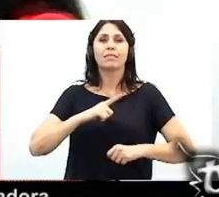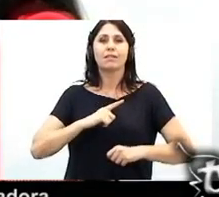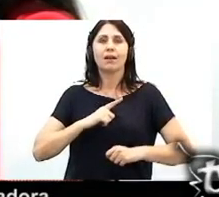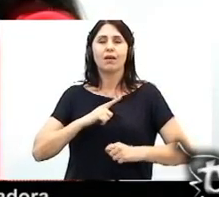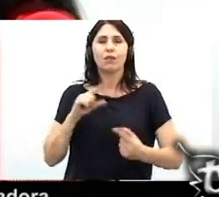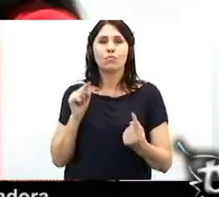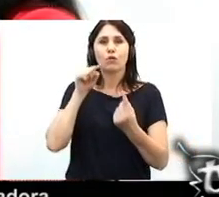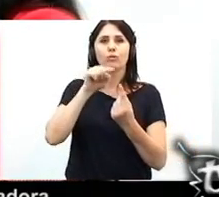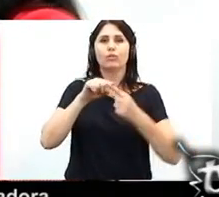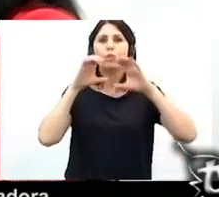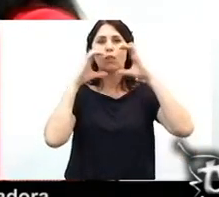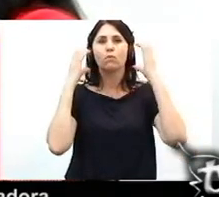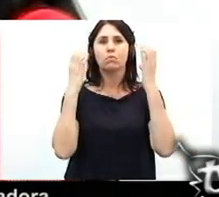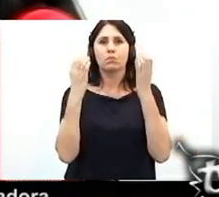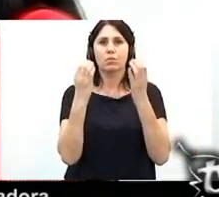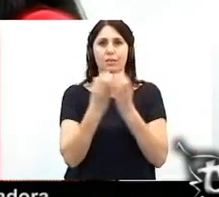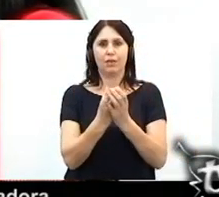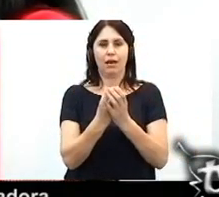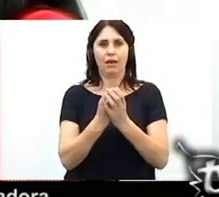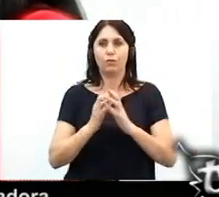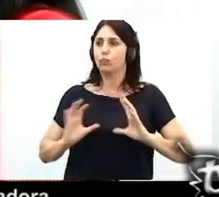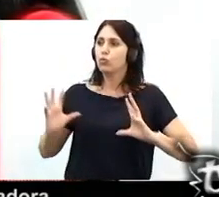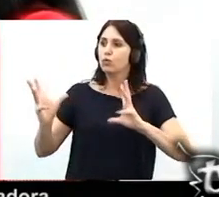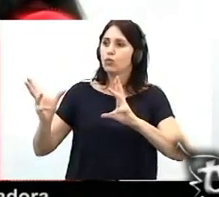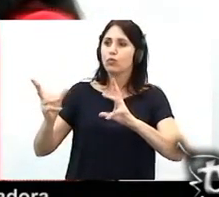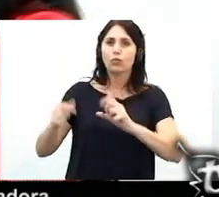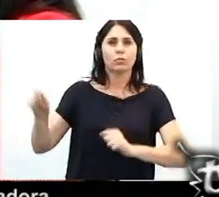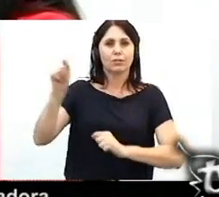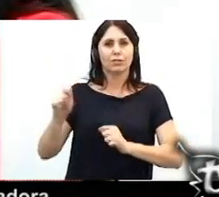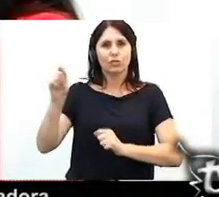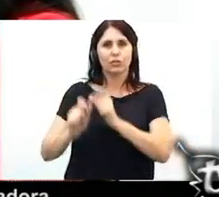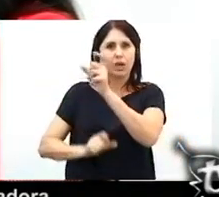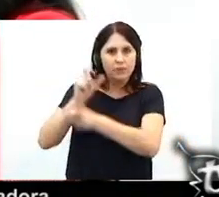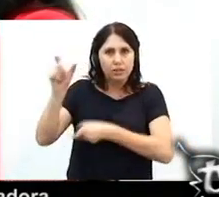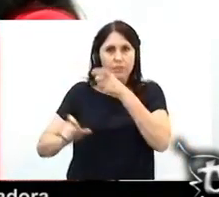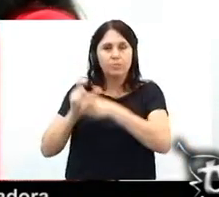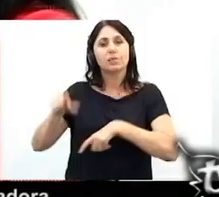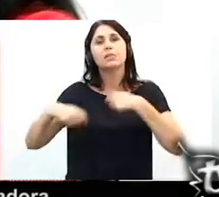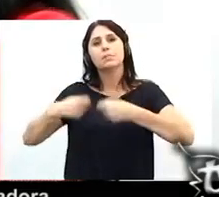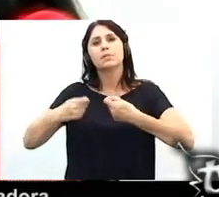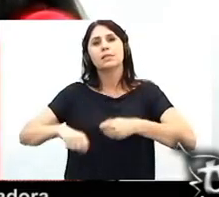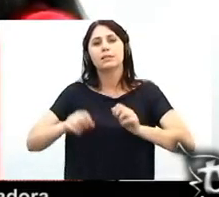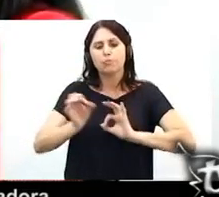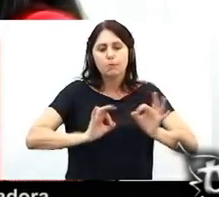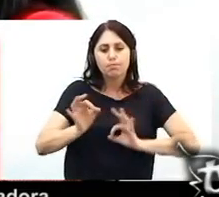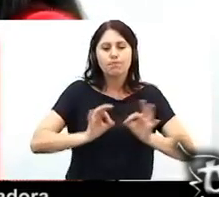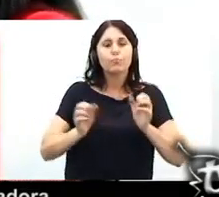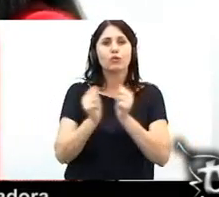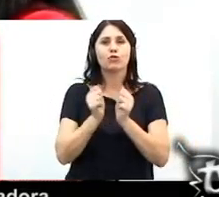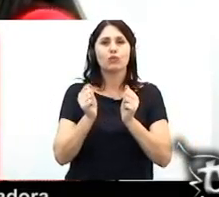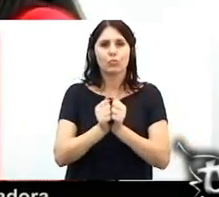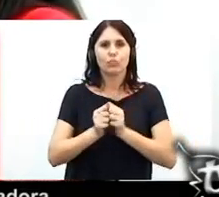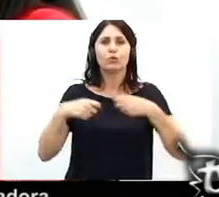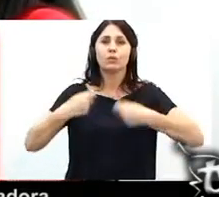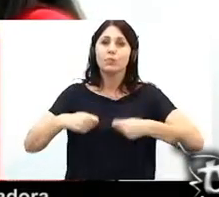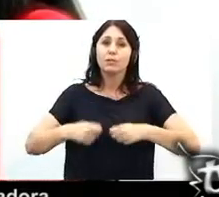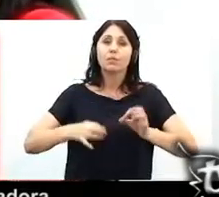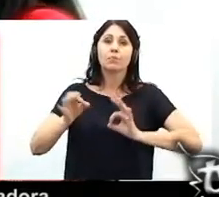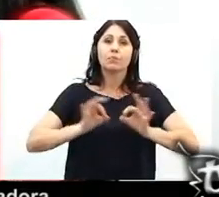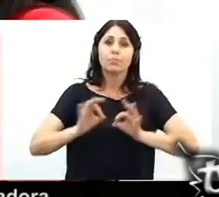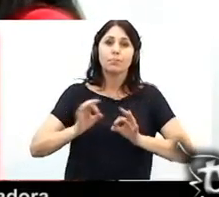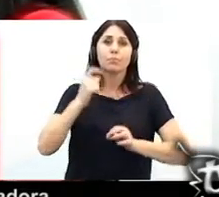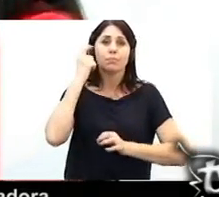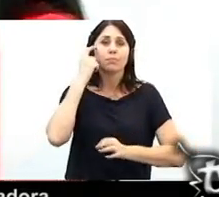população. Isso é muito bom, porque o executivo ele tem que entender que a gestão tem que ser comunitária, que todas